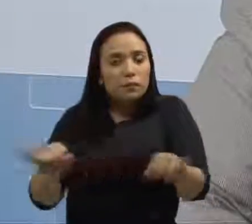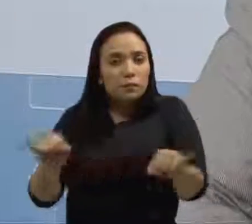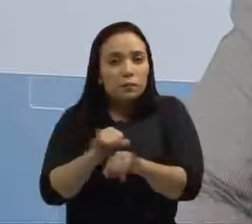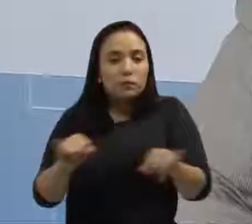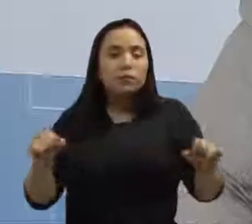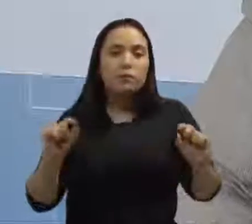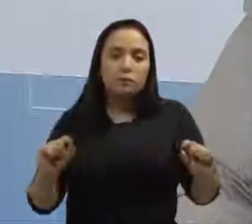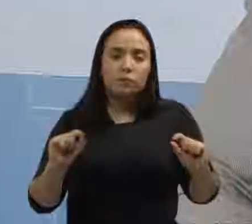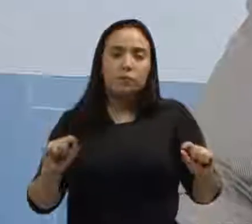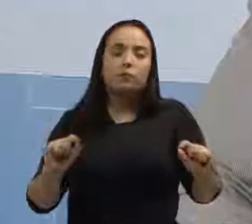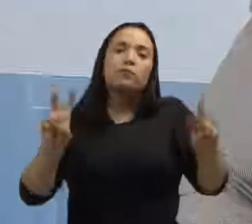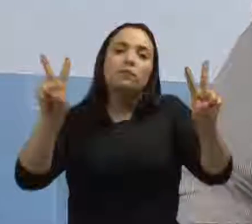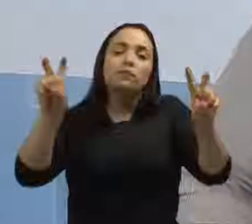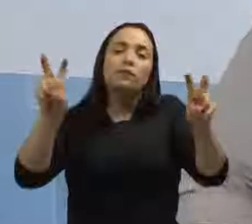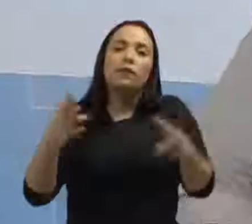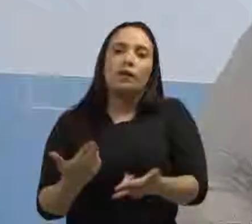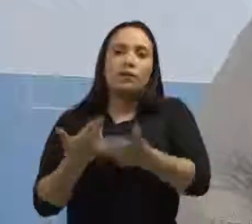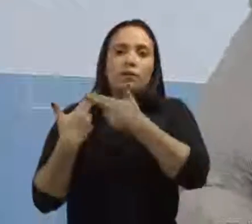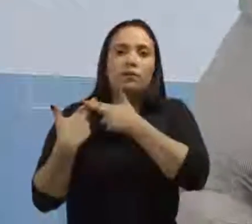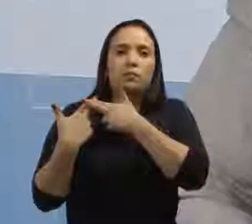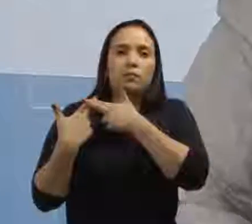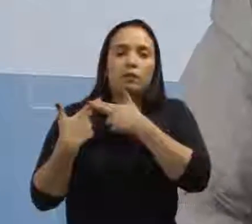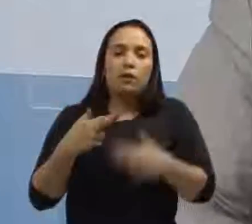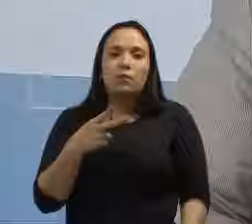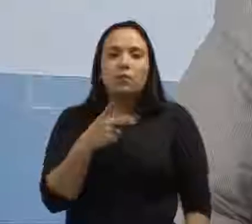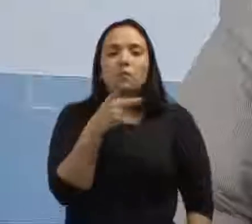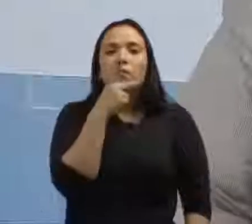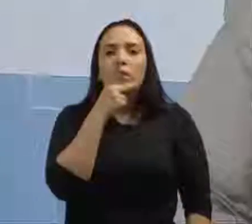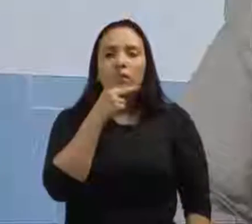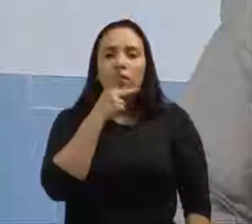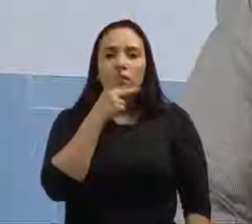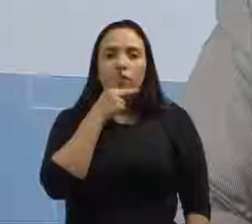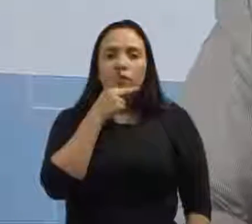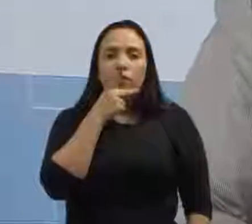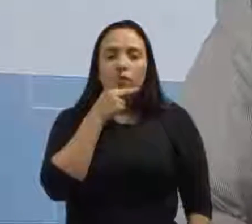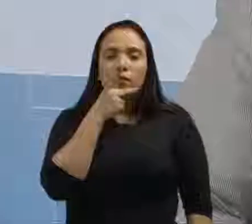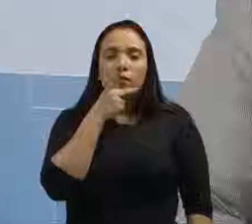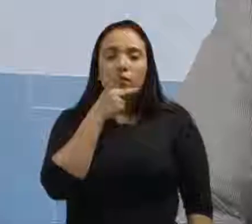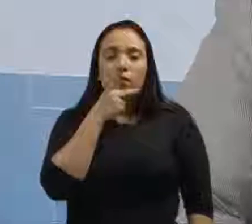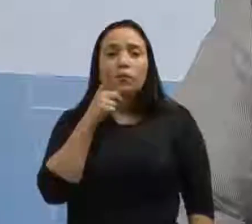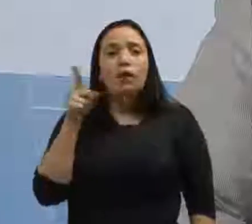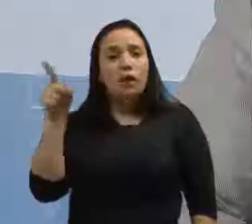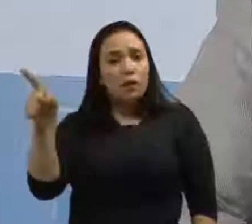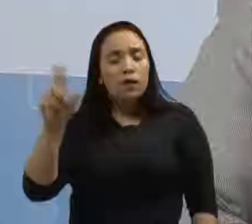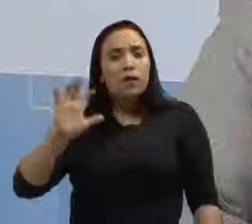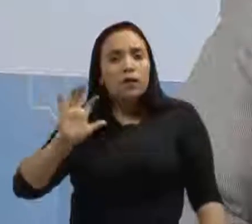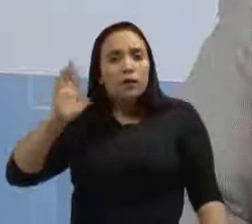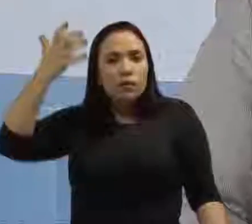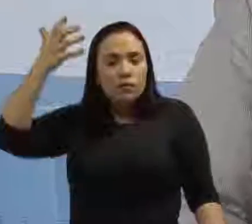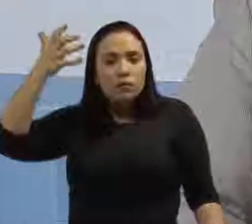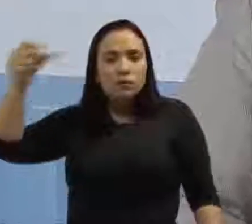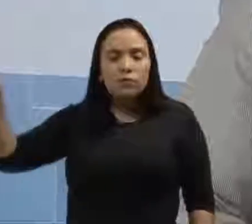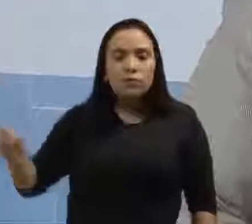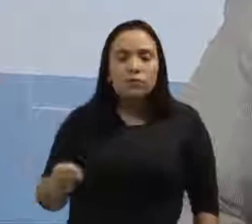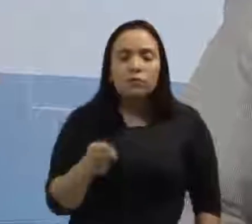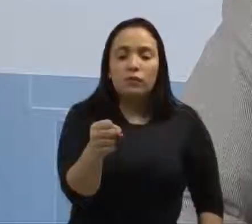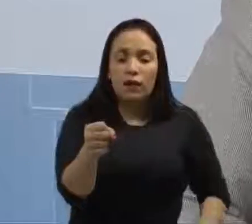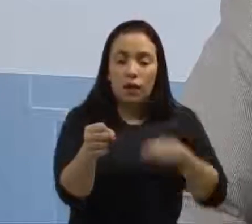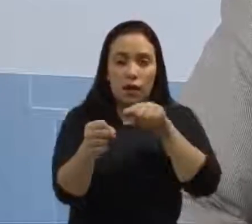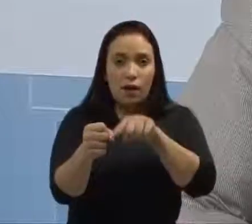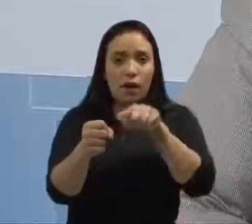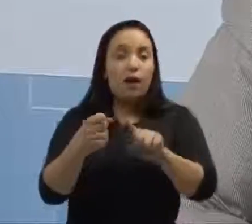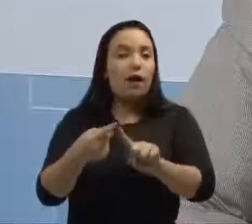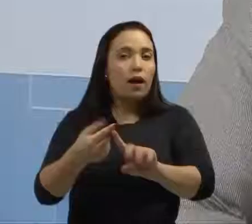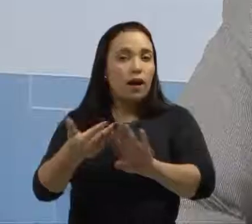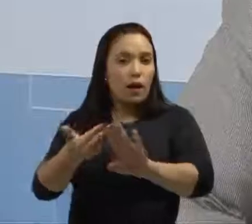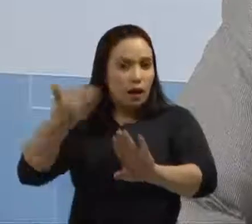Eu estou colocando aí a questão da responsabilidade de um partido que foi decisivo na